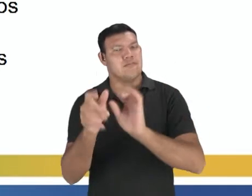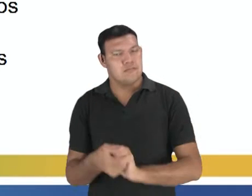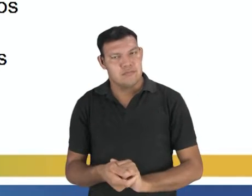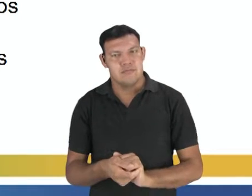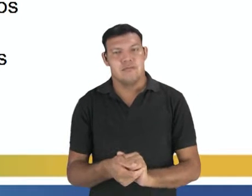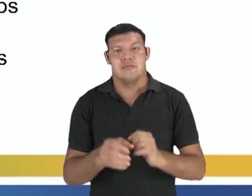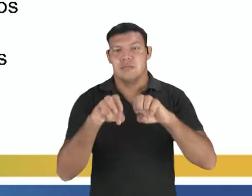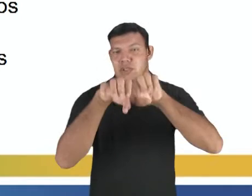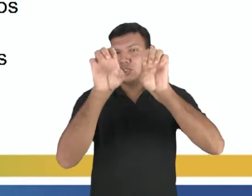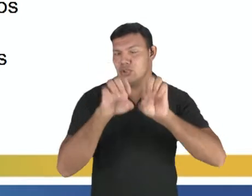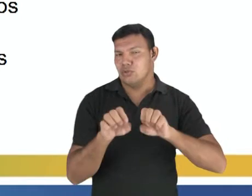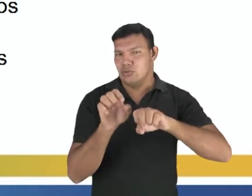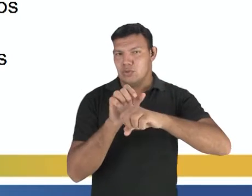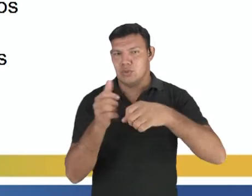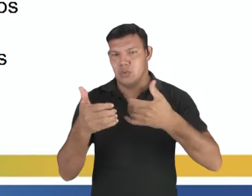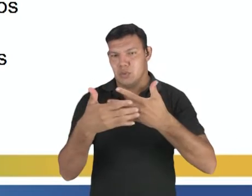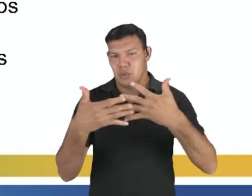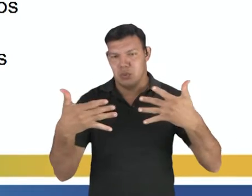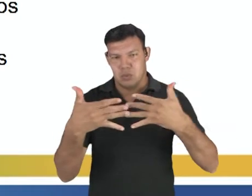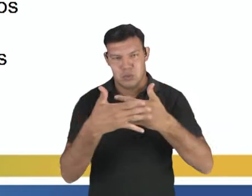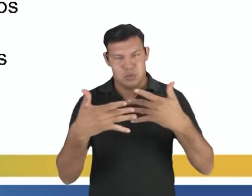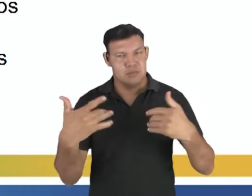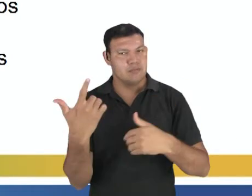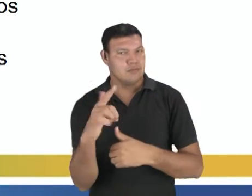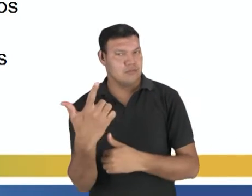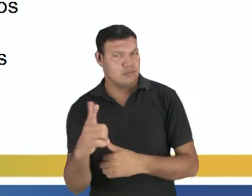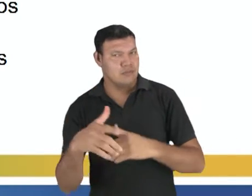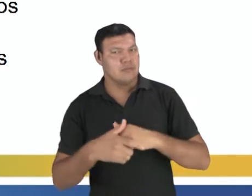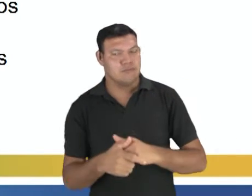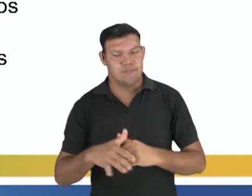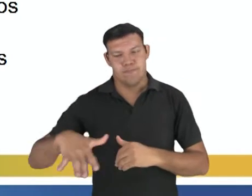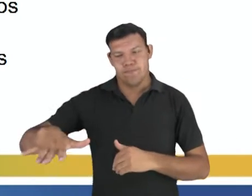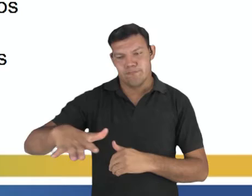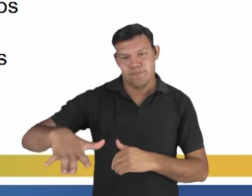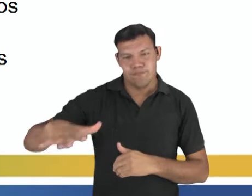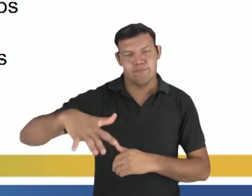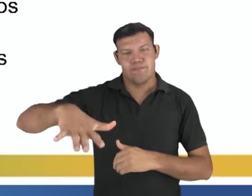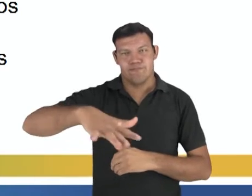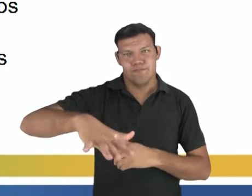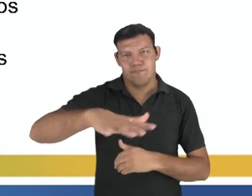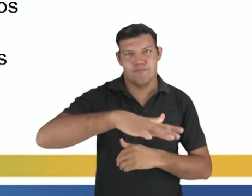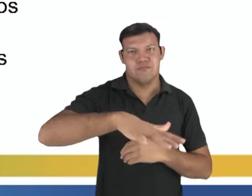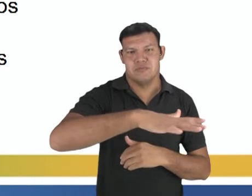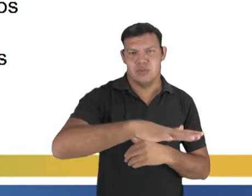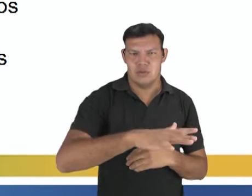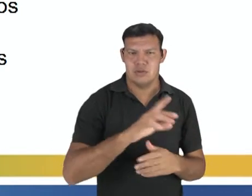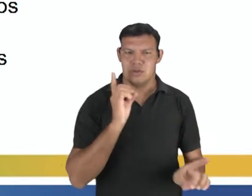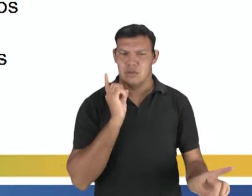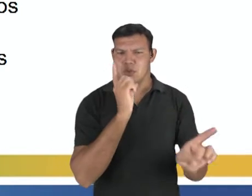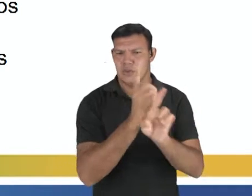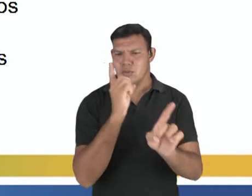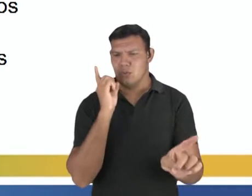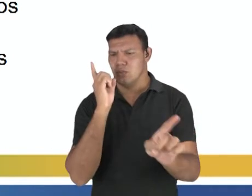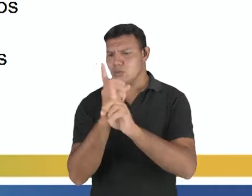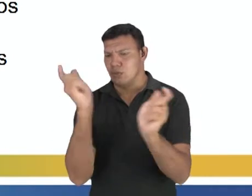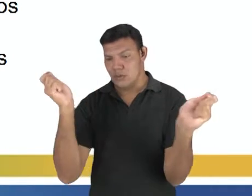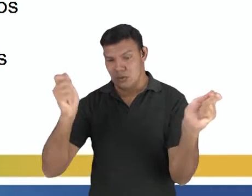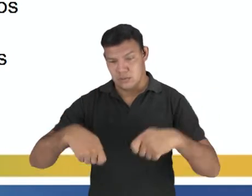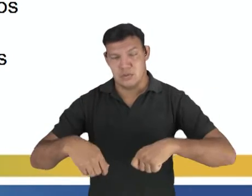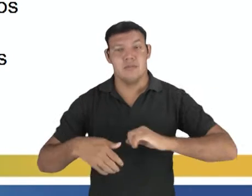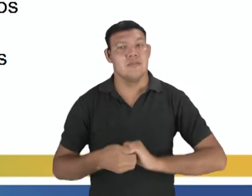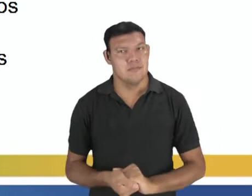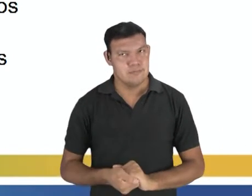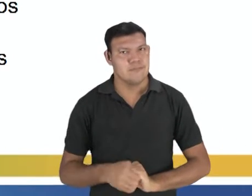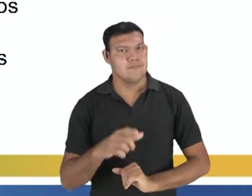estrutura de tecidos, pode ser encontrado em diferentes ambientes, como a gente comentou, água doce ou água salgada, e nós temos